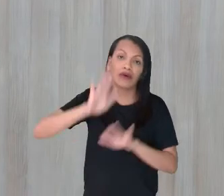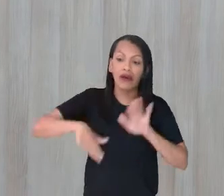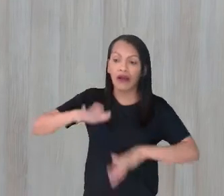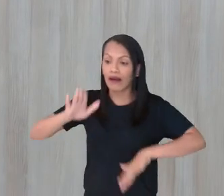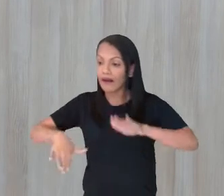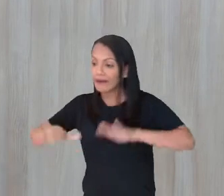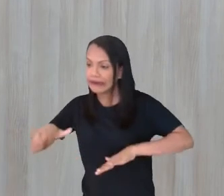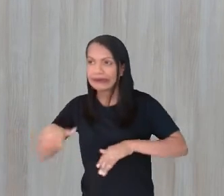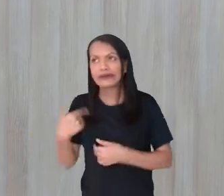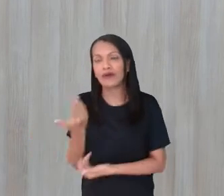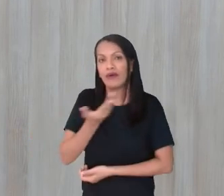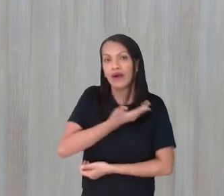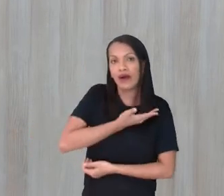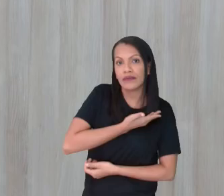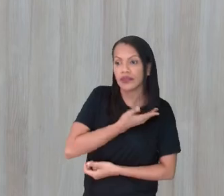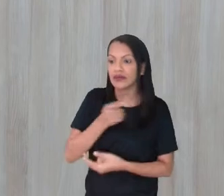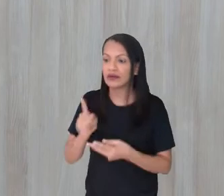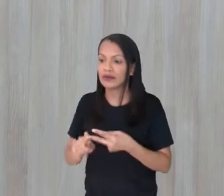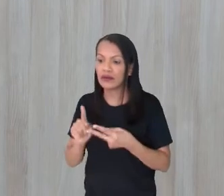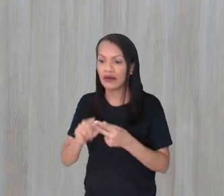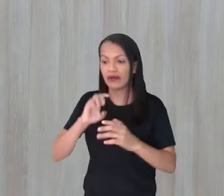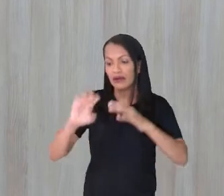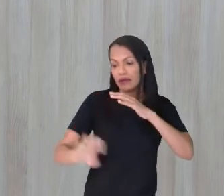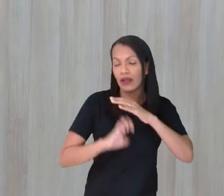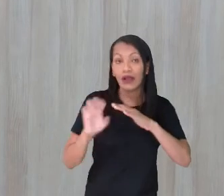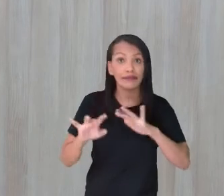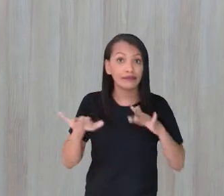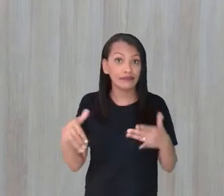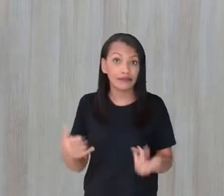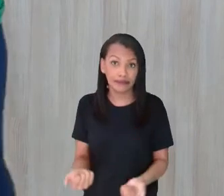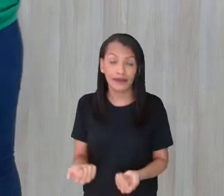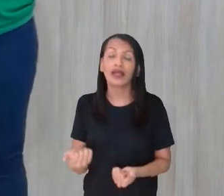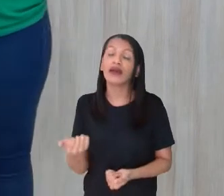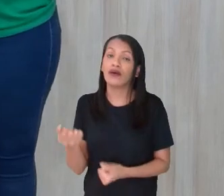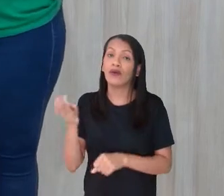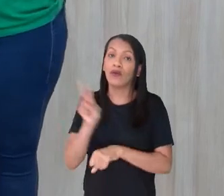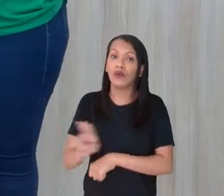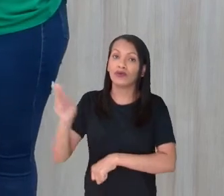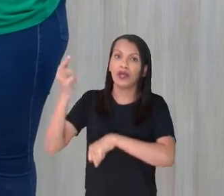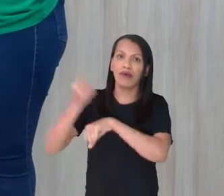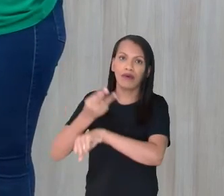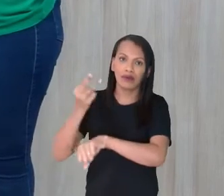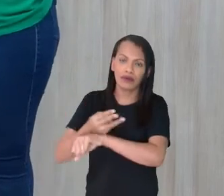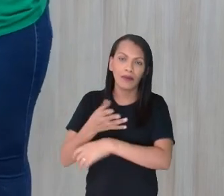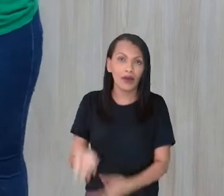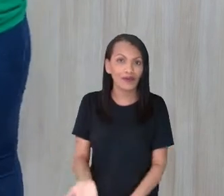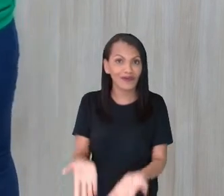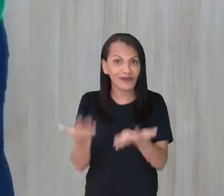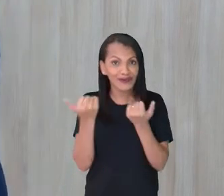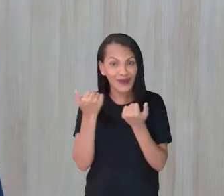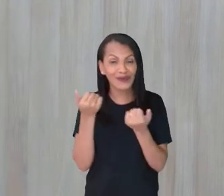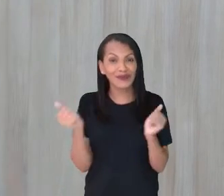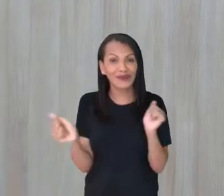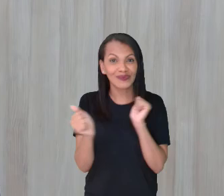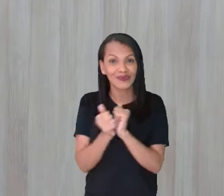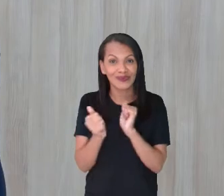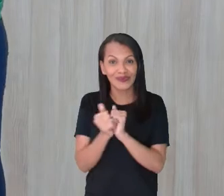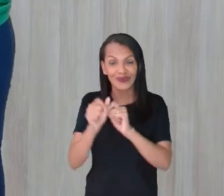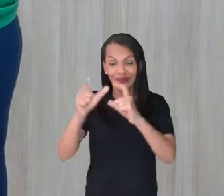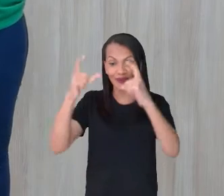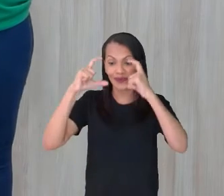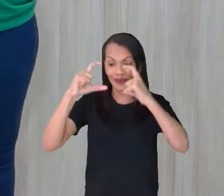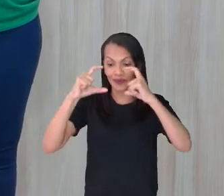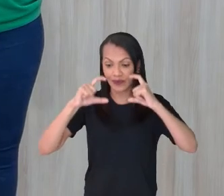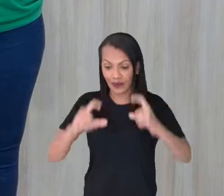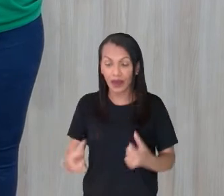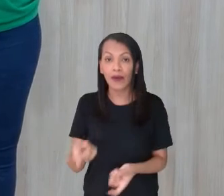níveis, né? Sejam amigos, de empresa, enfim, não é isso? Então, vamos lá, eu vou ler com vocês 2 parágrafos para a